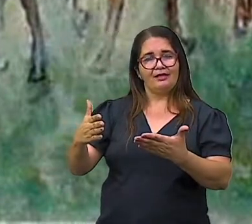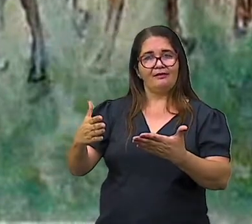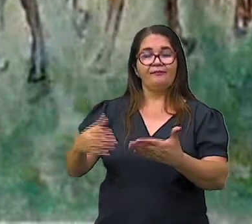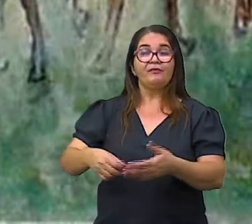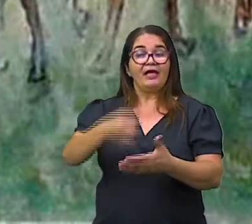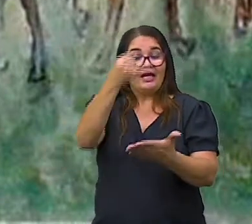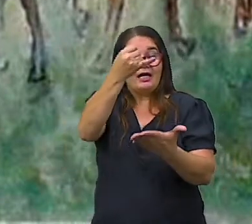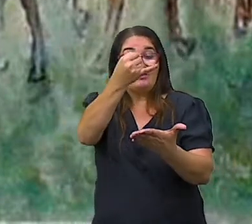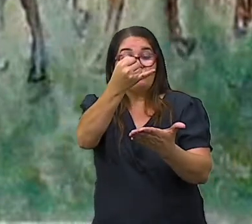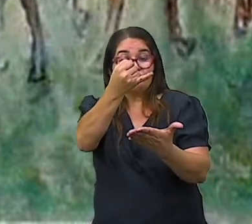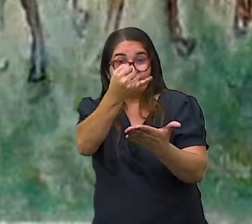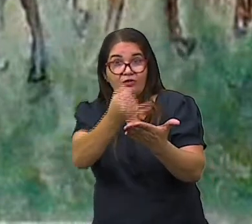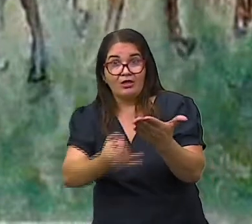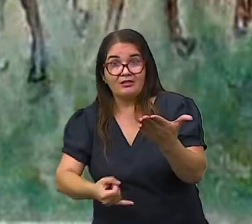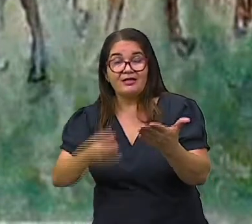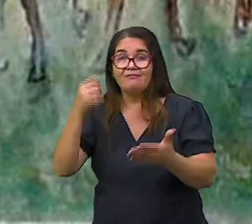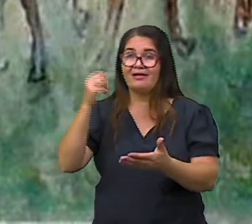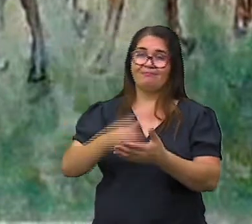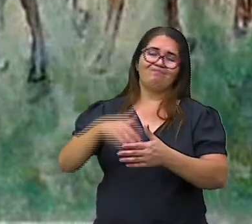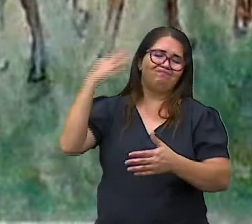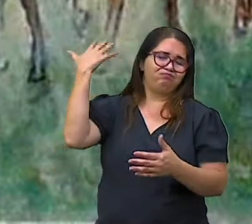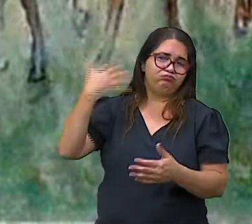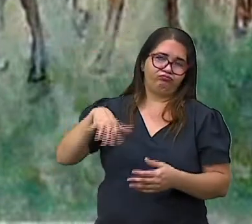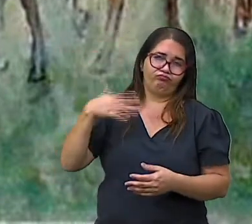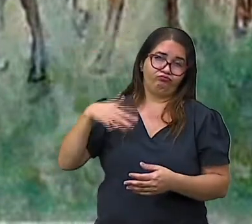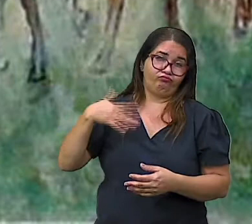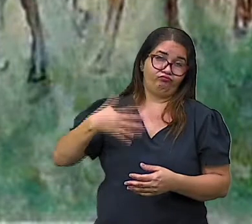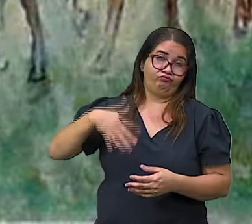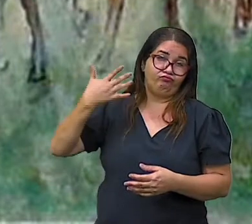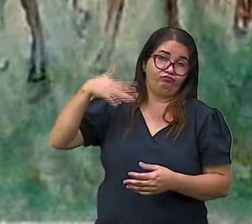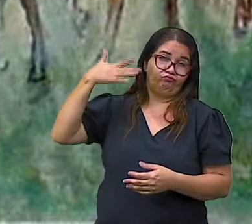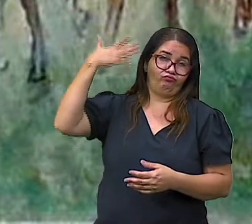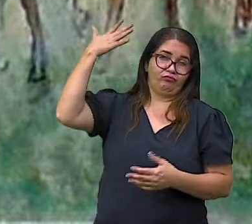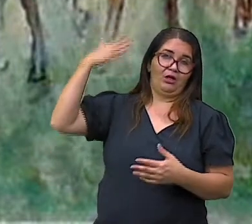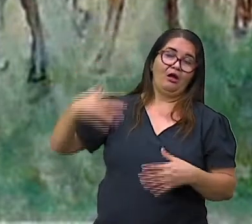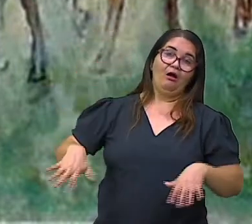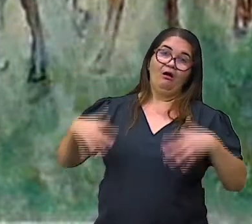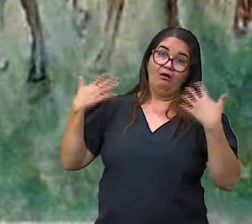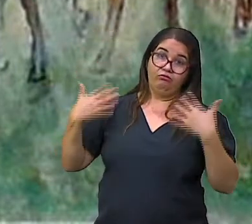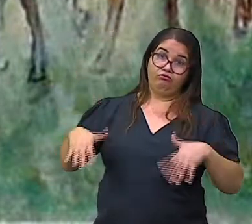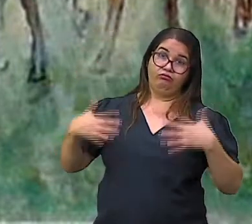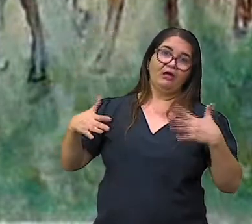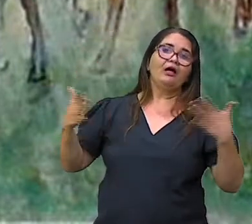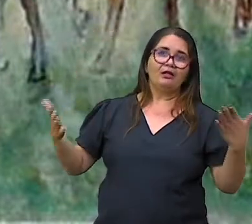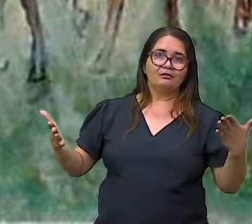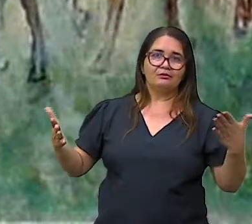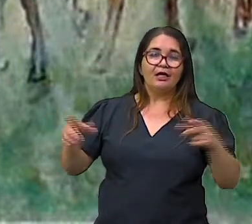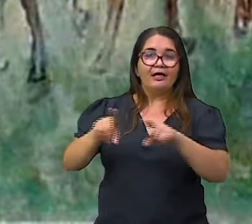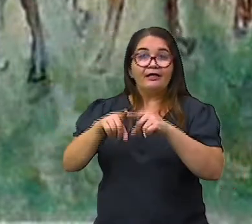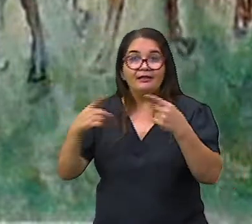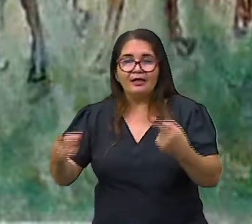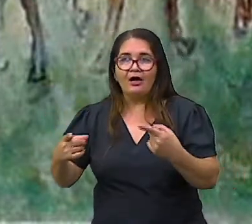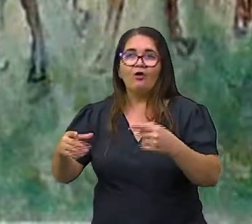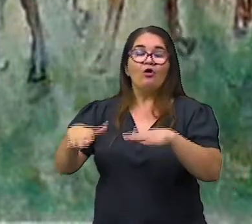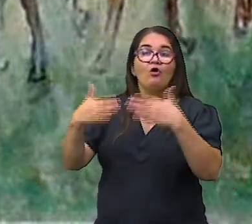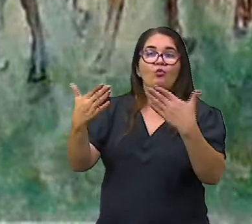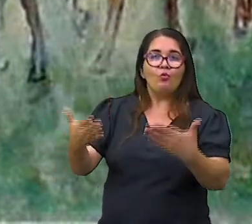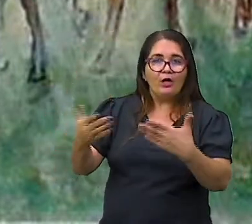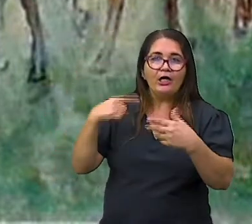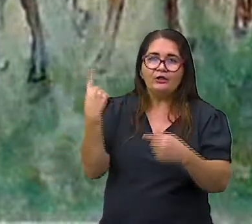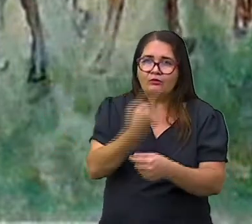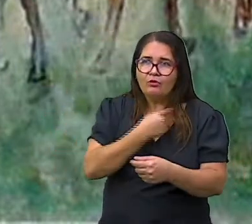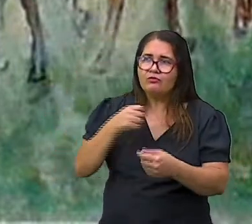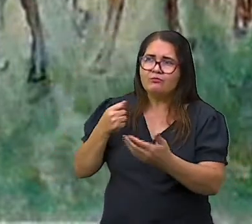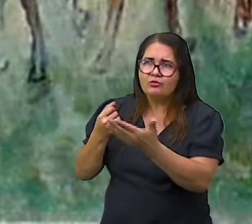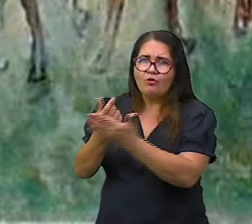o governo isenta esses produtos de outras regiões, dá uma isenção fiscal, isenção de